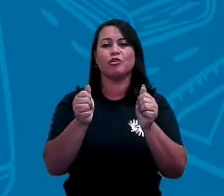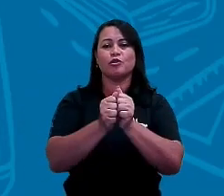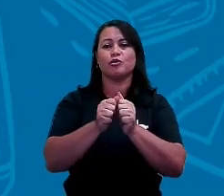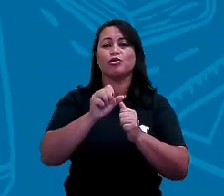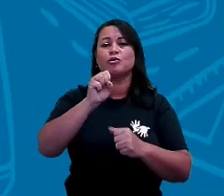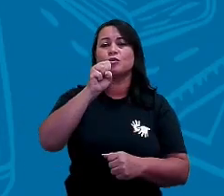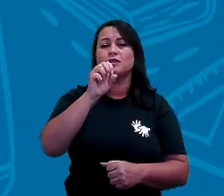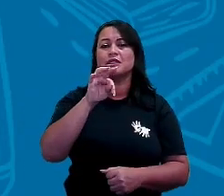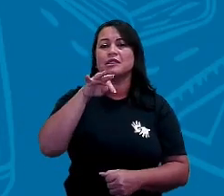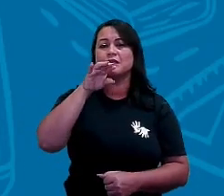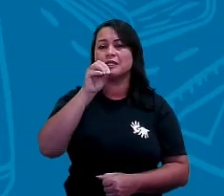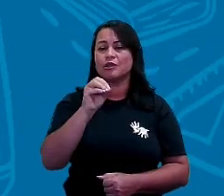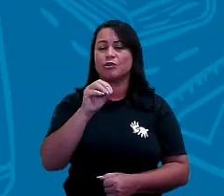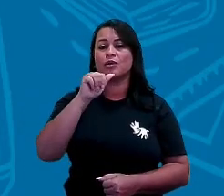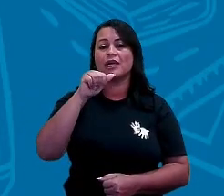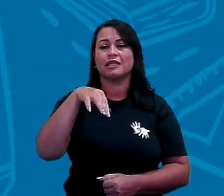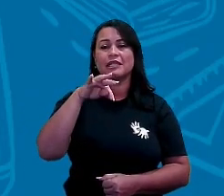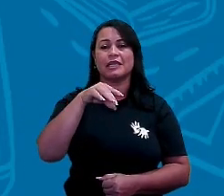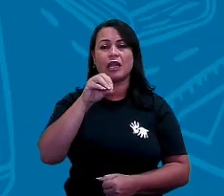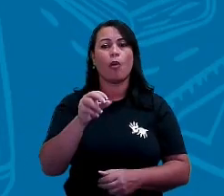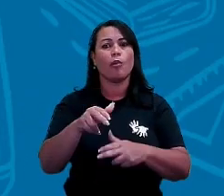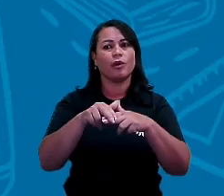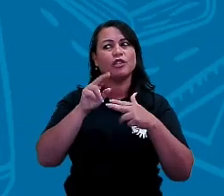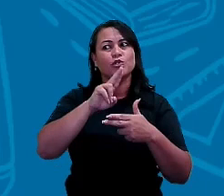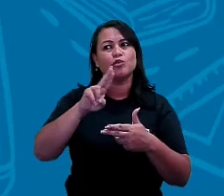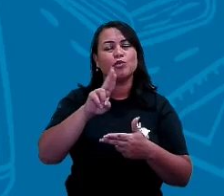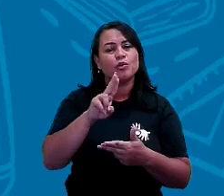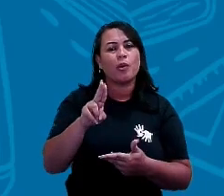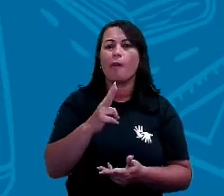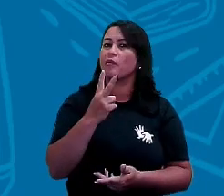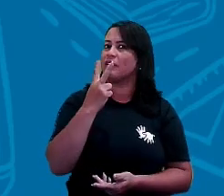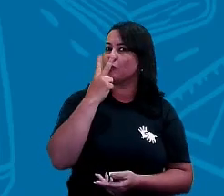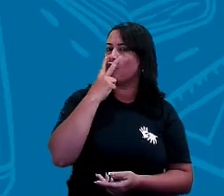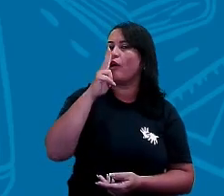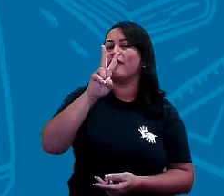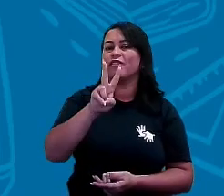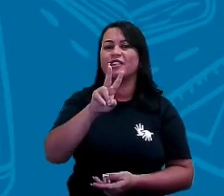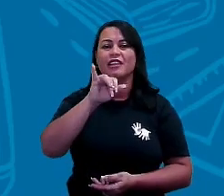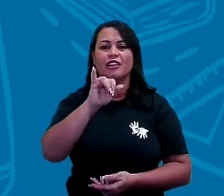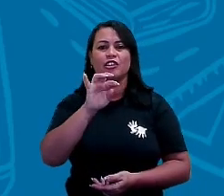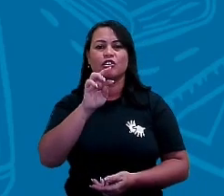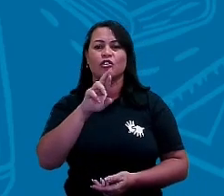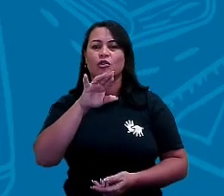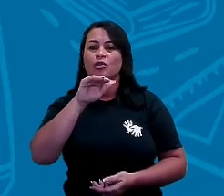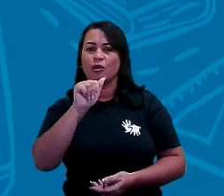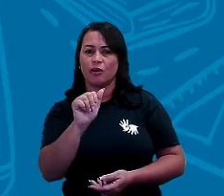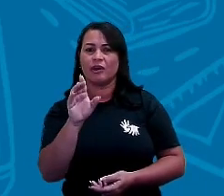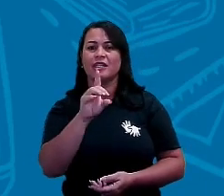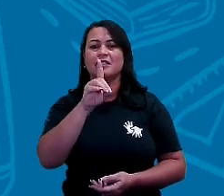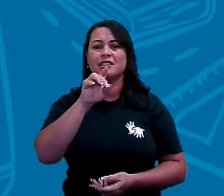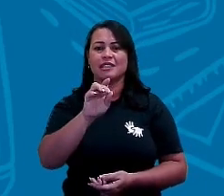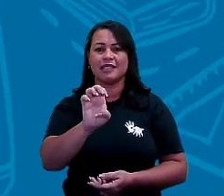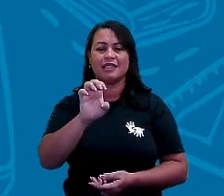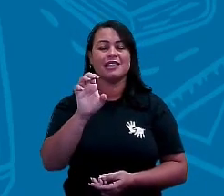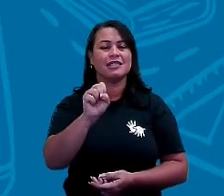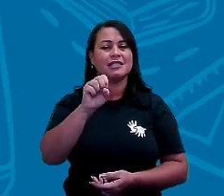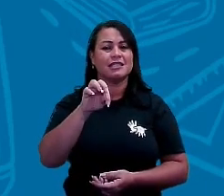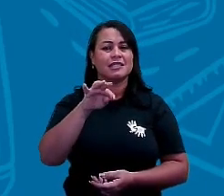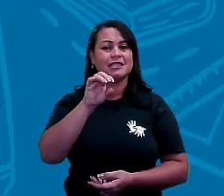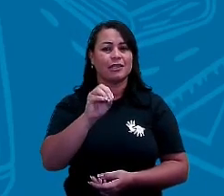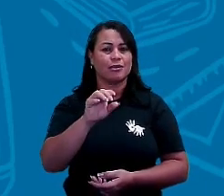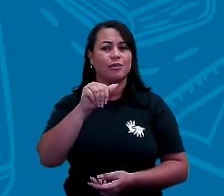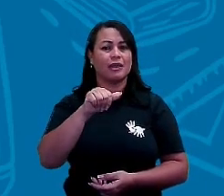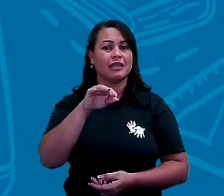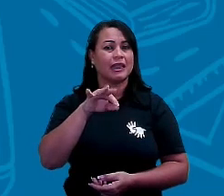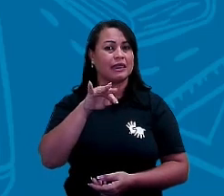nossa cidade, certo? Dessa vitória, dessa batalha. Por isso que a nossa cidade se chama Vitória de Santo Antão,